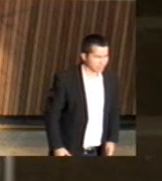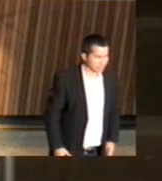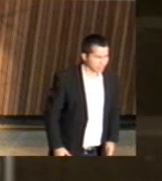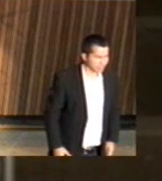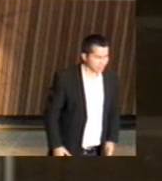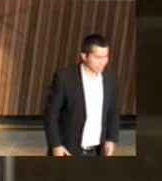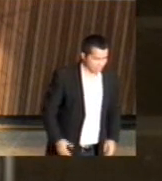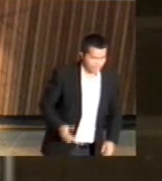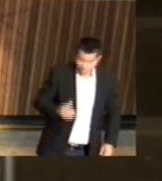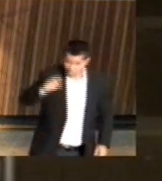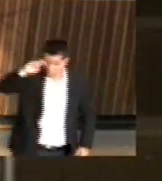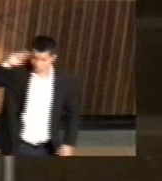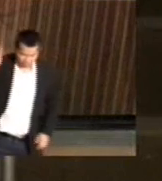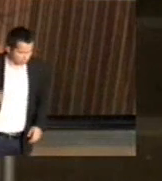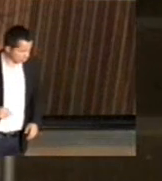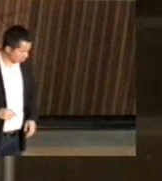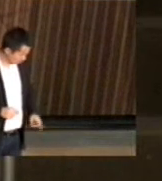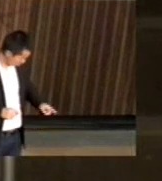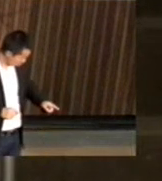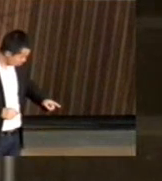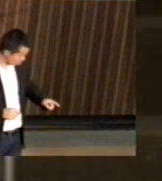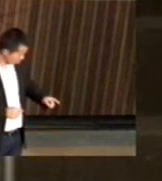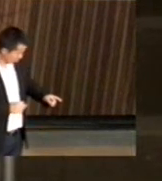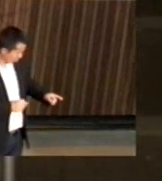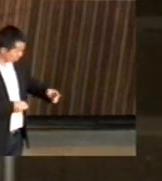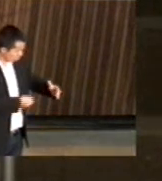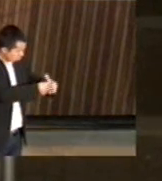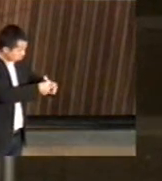fez carne para habitar entre nós.